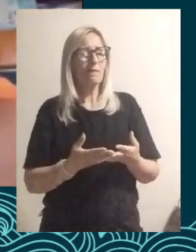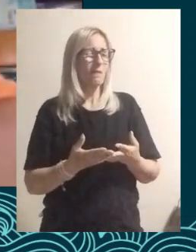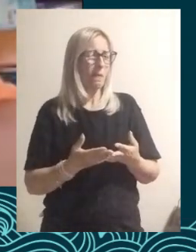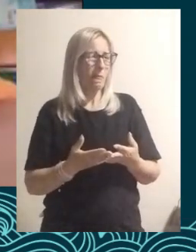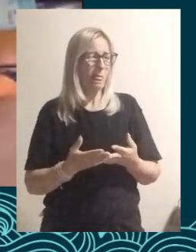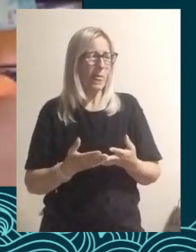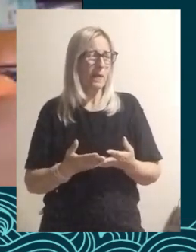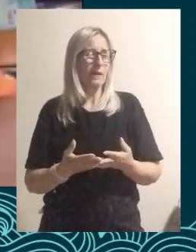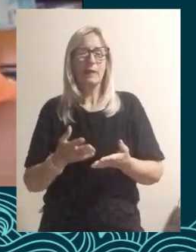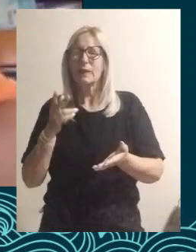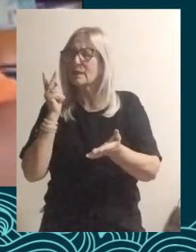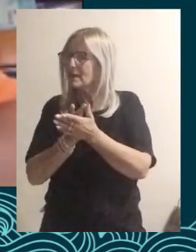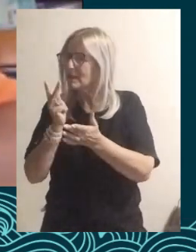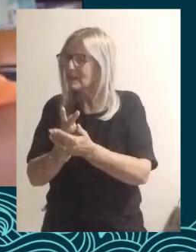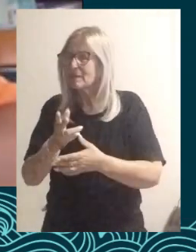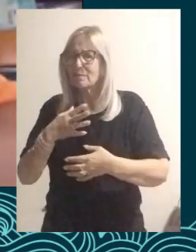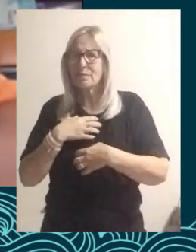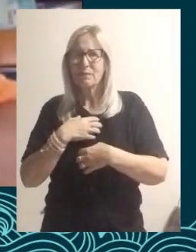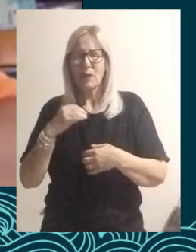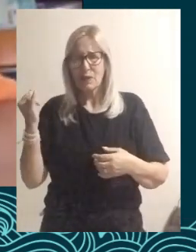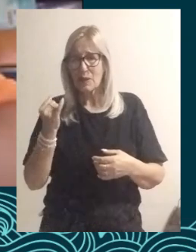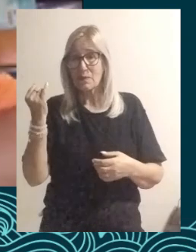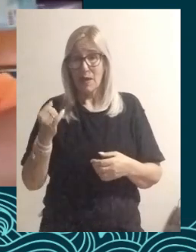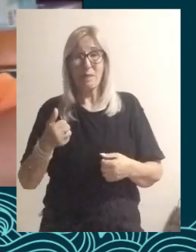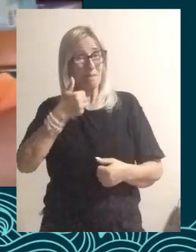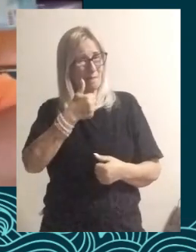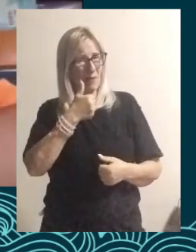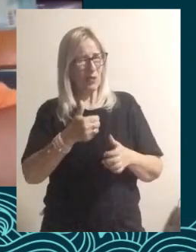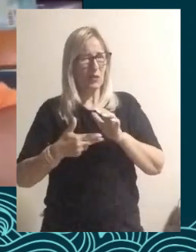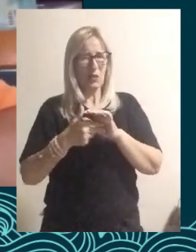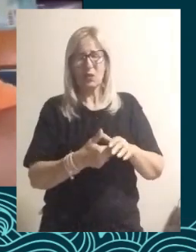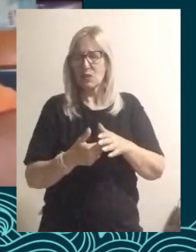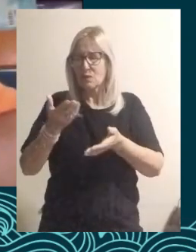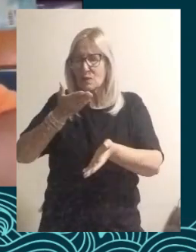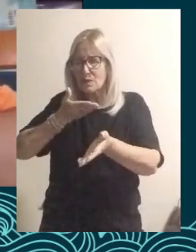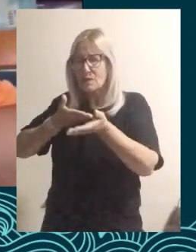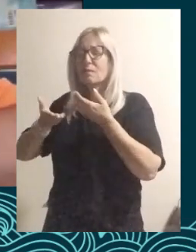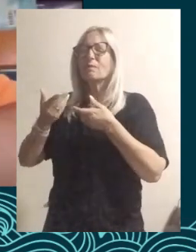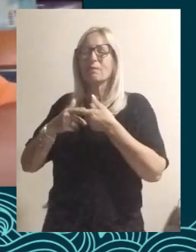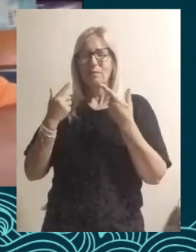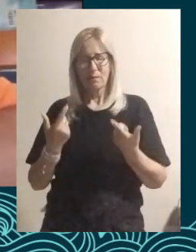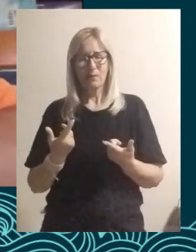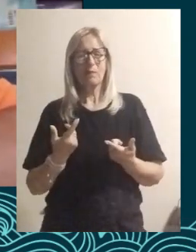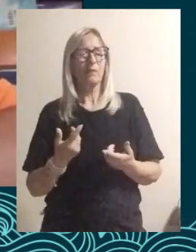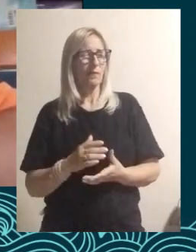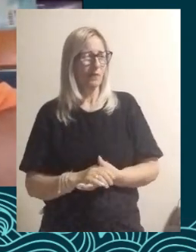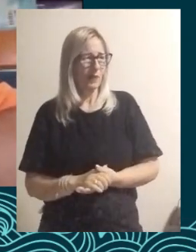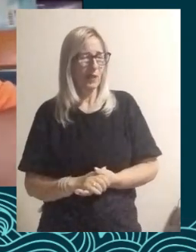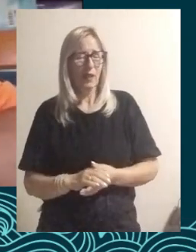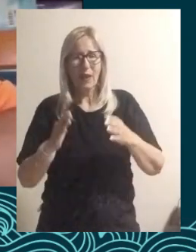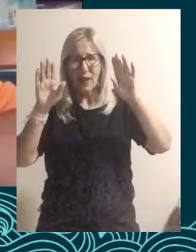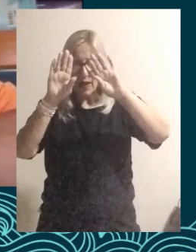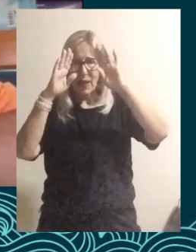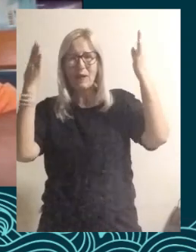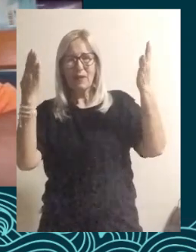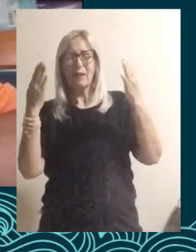converso com alguém numa das paradas, essa conversa sempre é muito positiva, sempre me ajuda de alguma maneira, sempre torna a